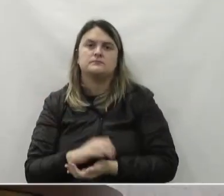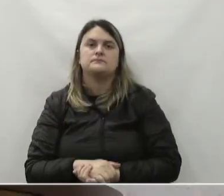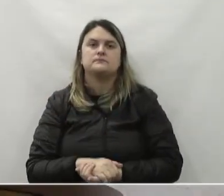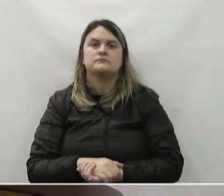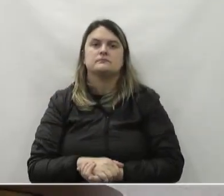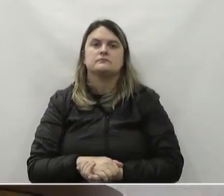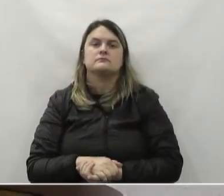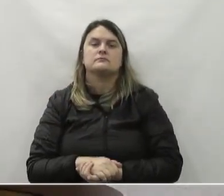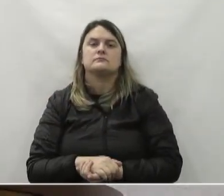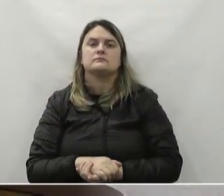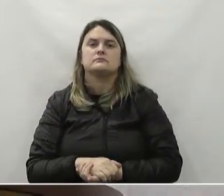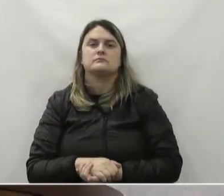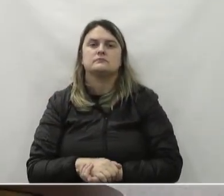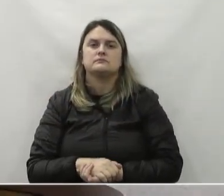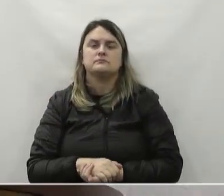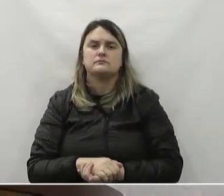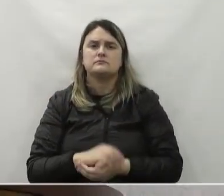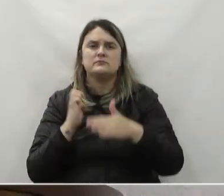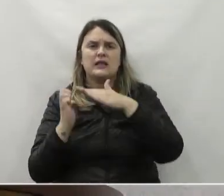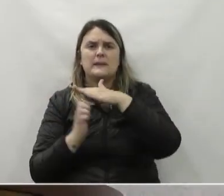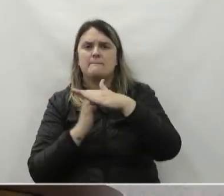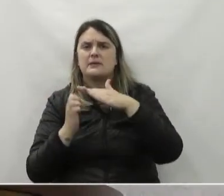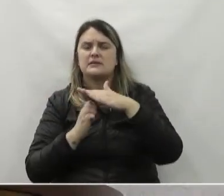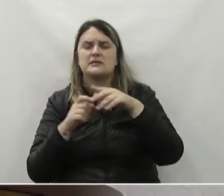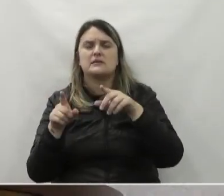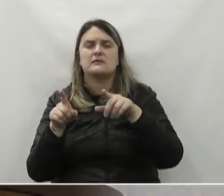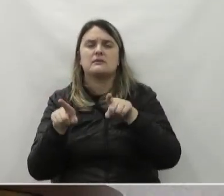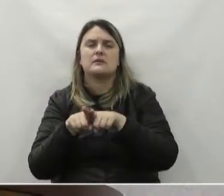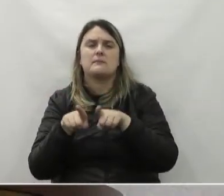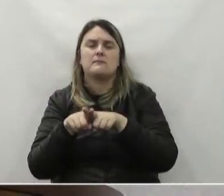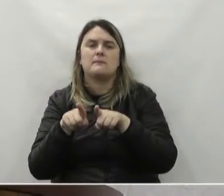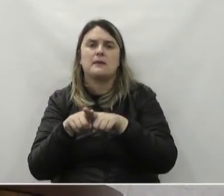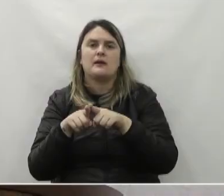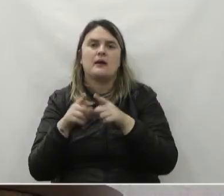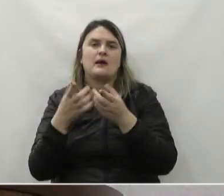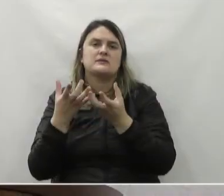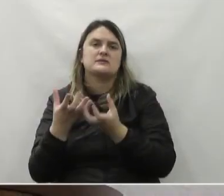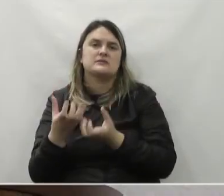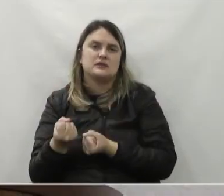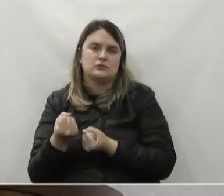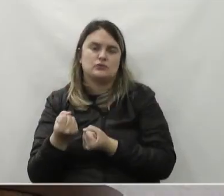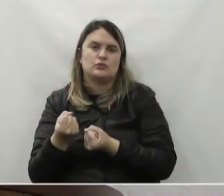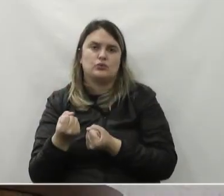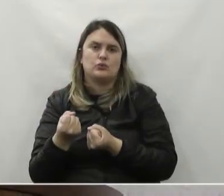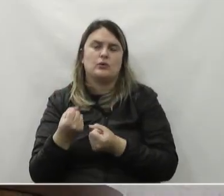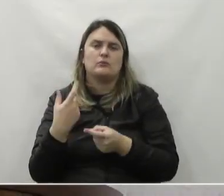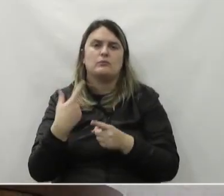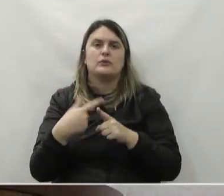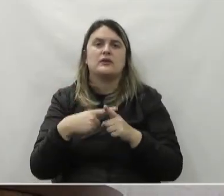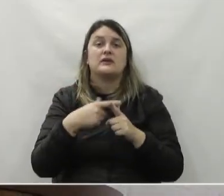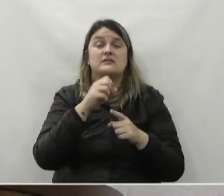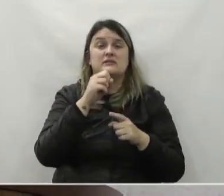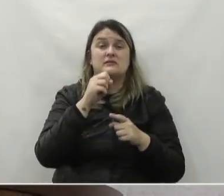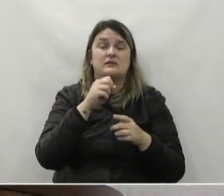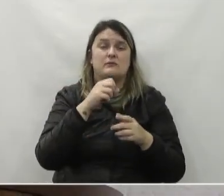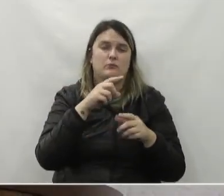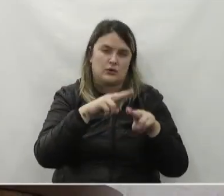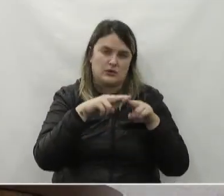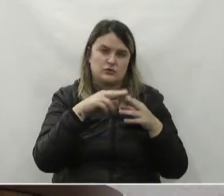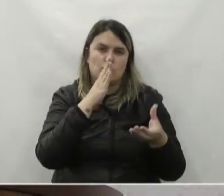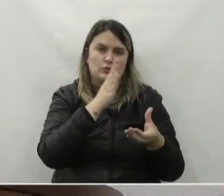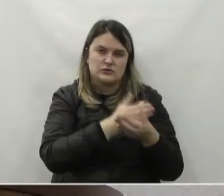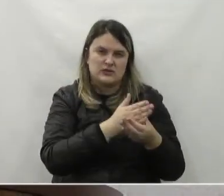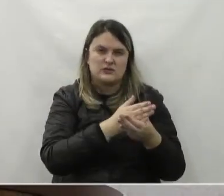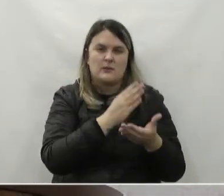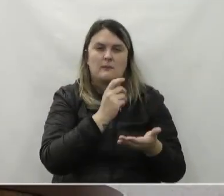da correção, né, se fosse para cobrar, falando aí de um deságio na casa de 38 milhões de reais,